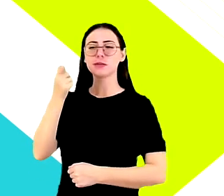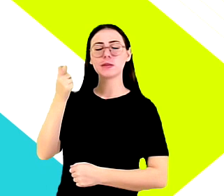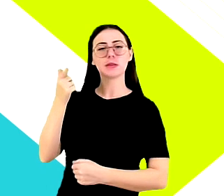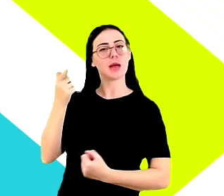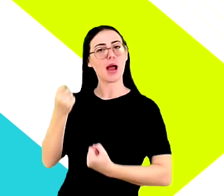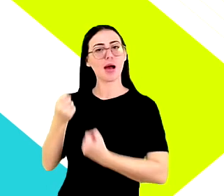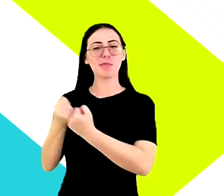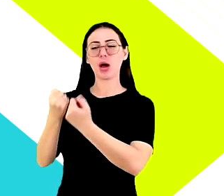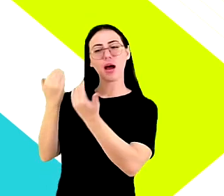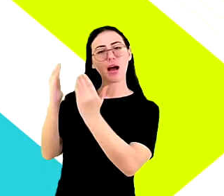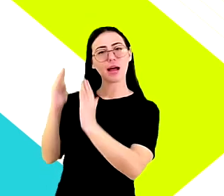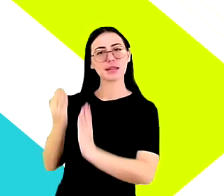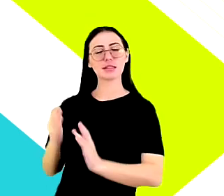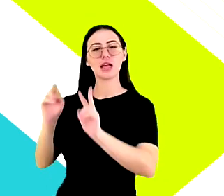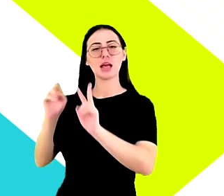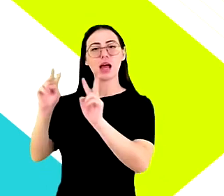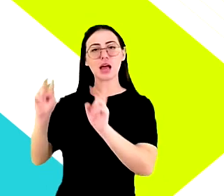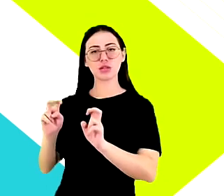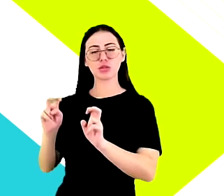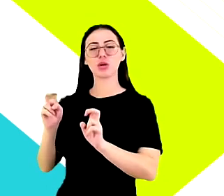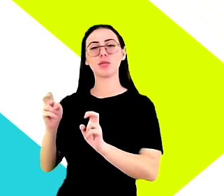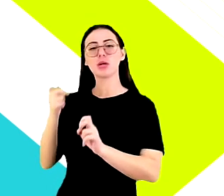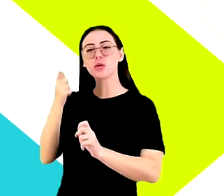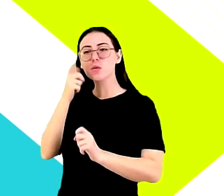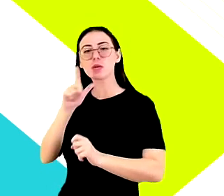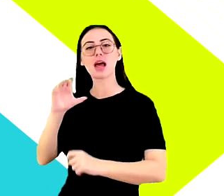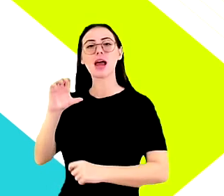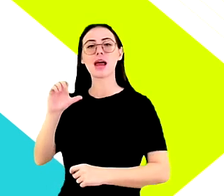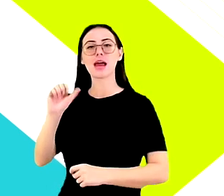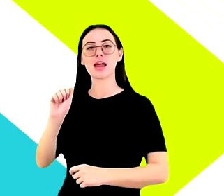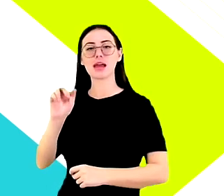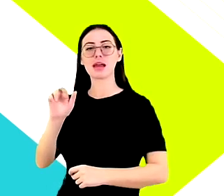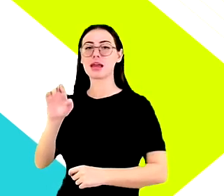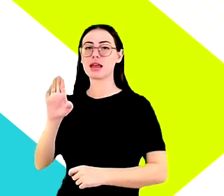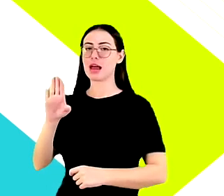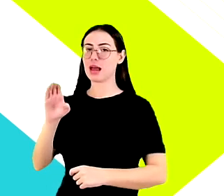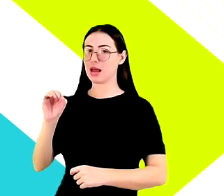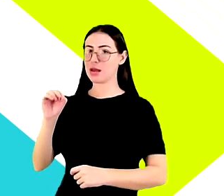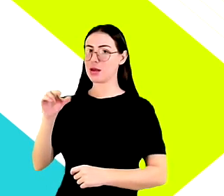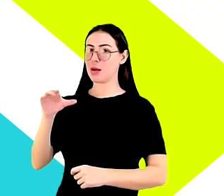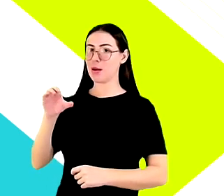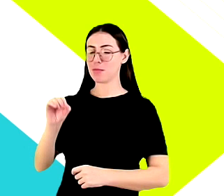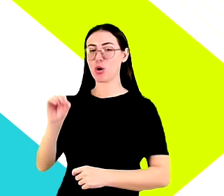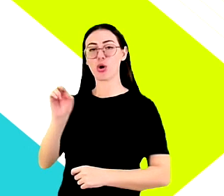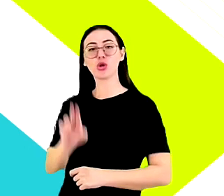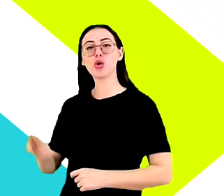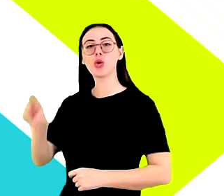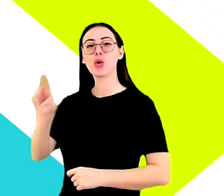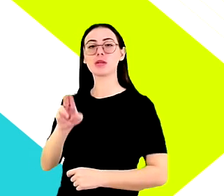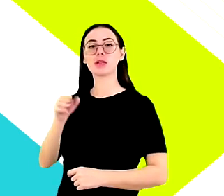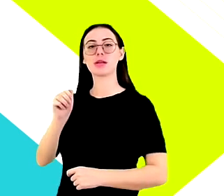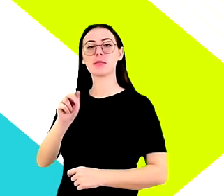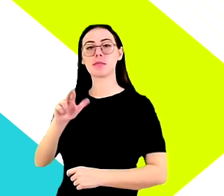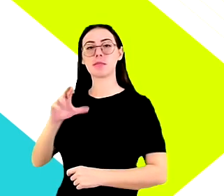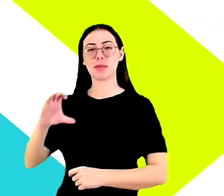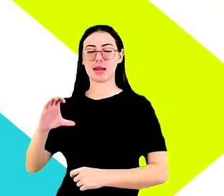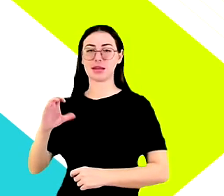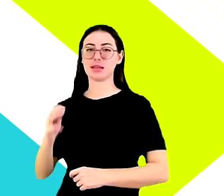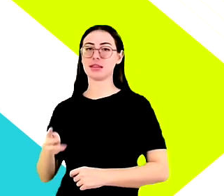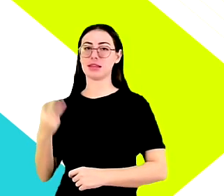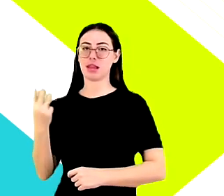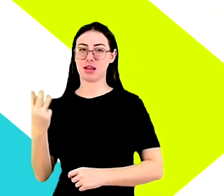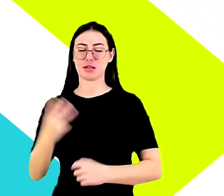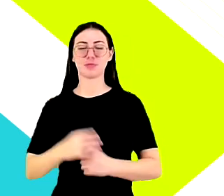de carbono por meio do nosso Mark III. Então, a Shell tem objetivos de reduzir